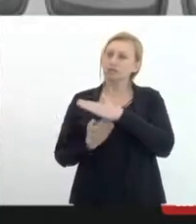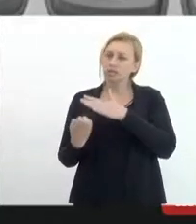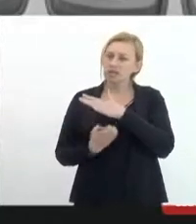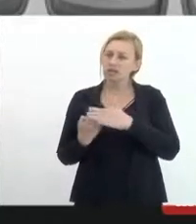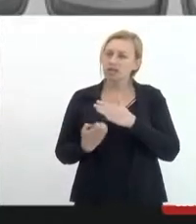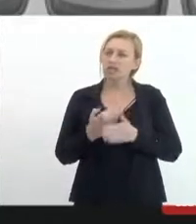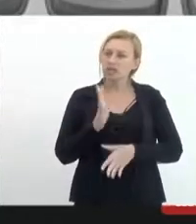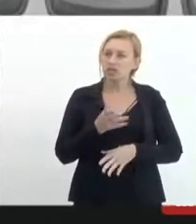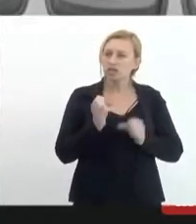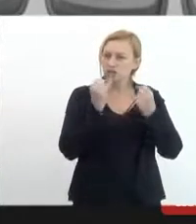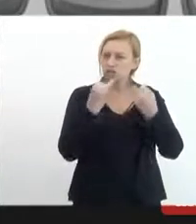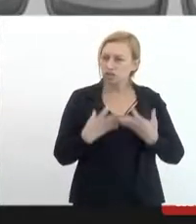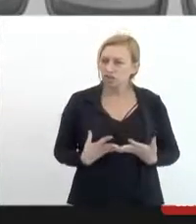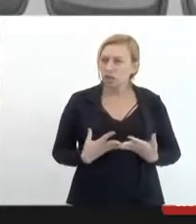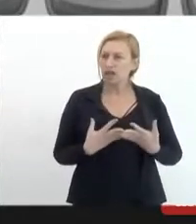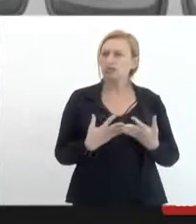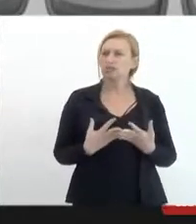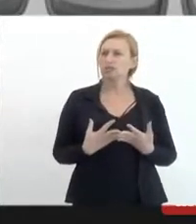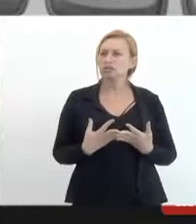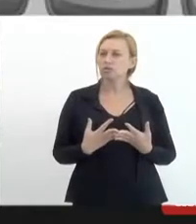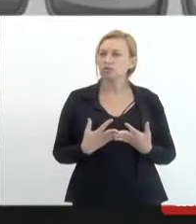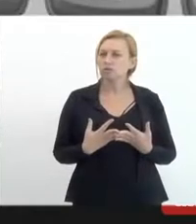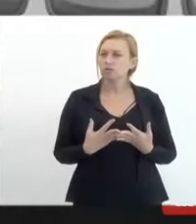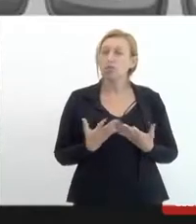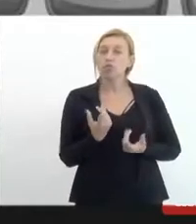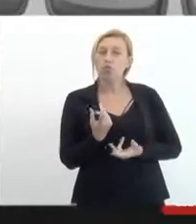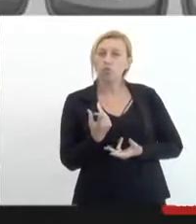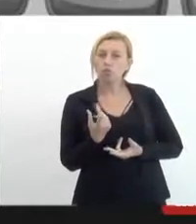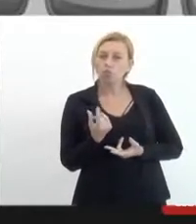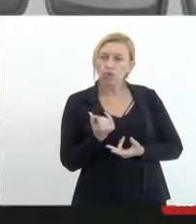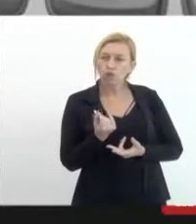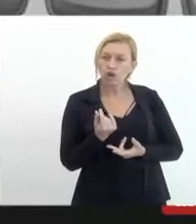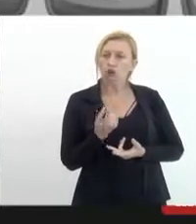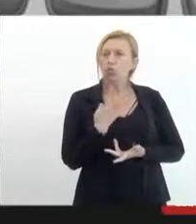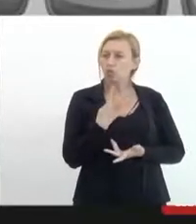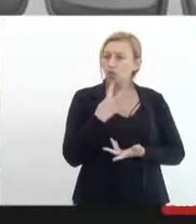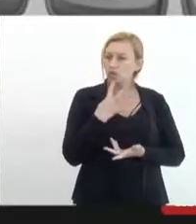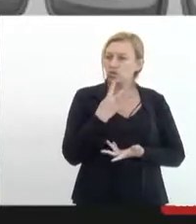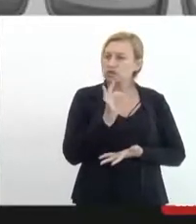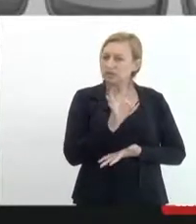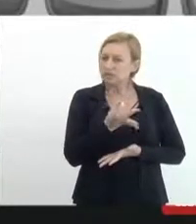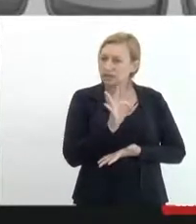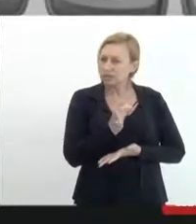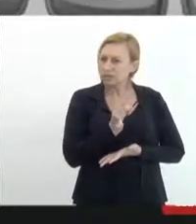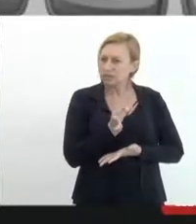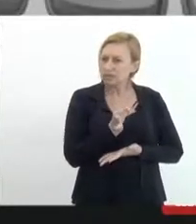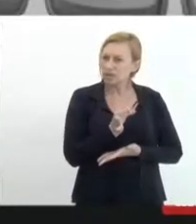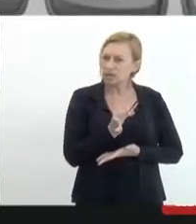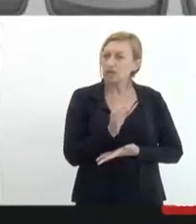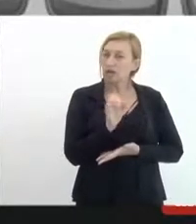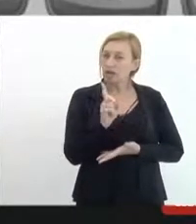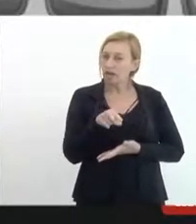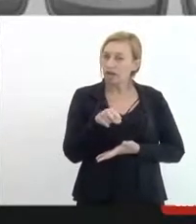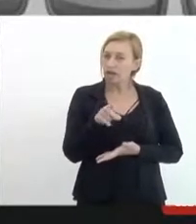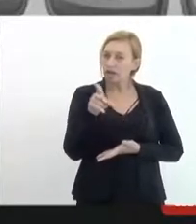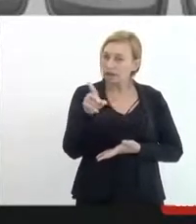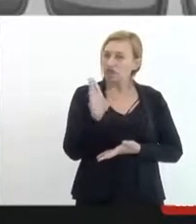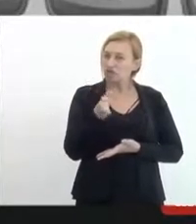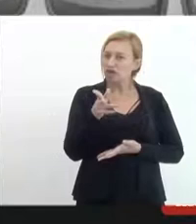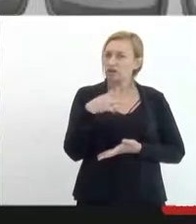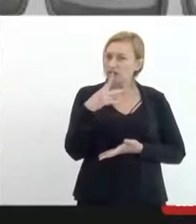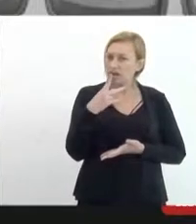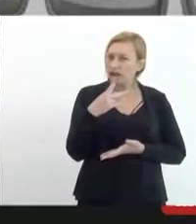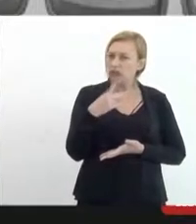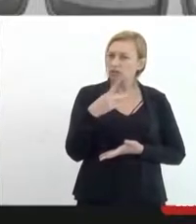explicada, sendo que o valor reconhecidamente devido é aquele mencionado no